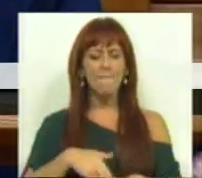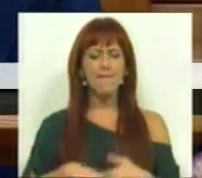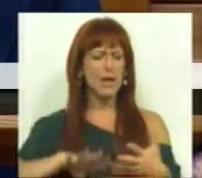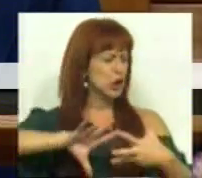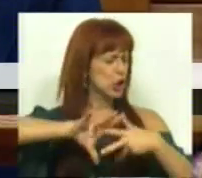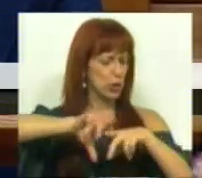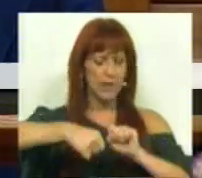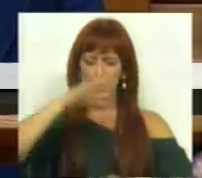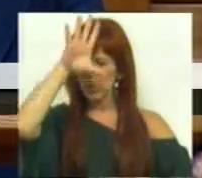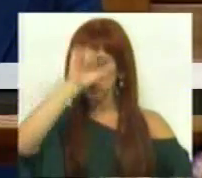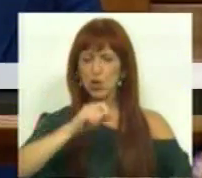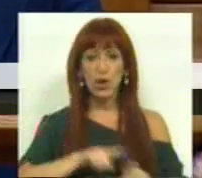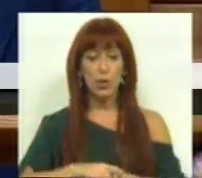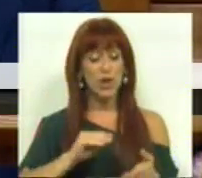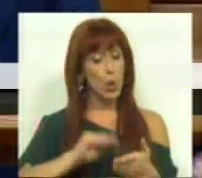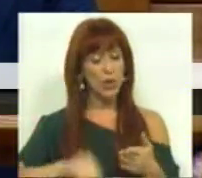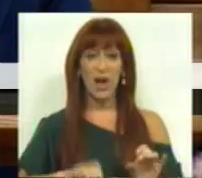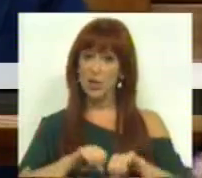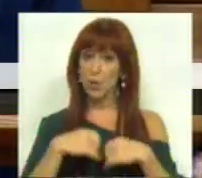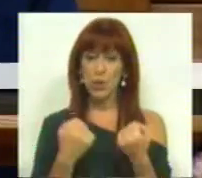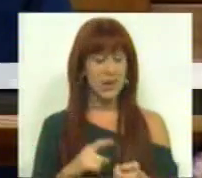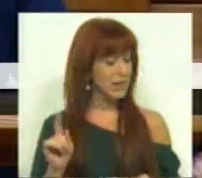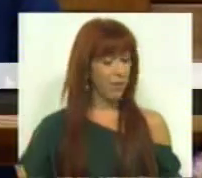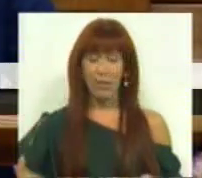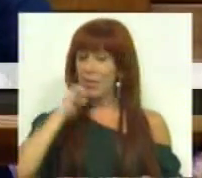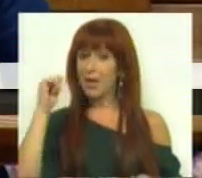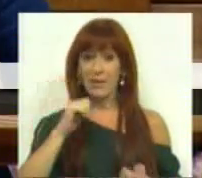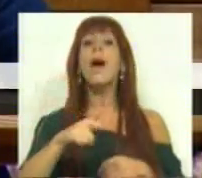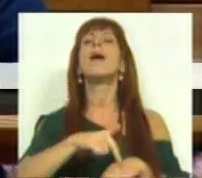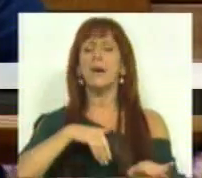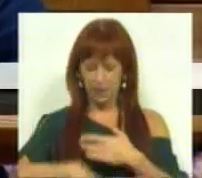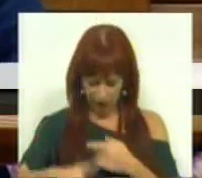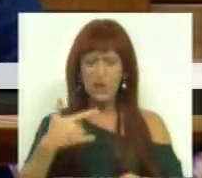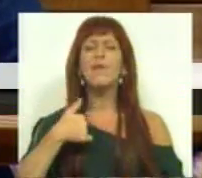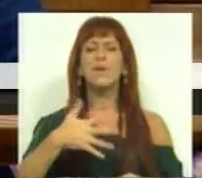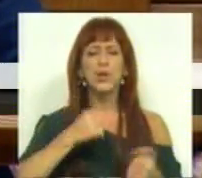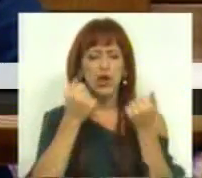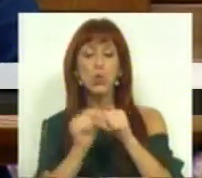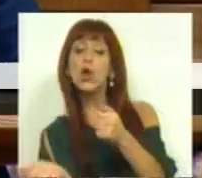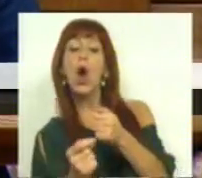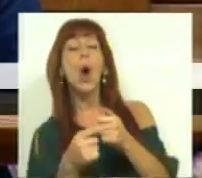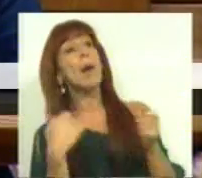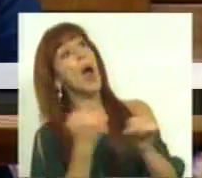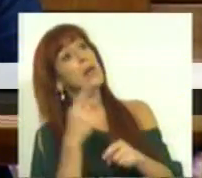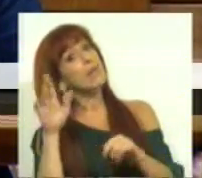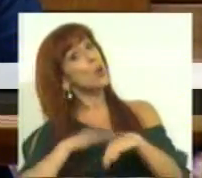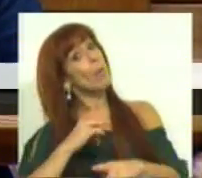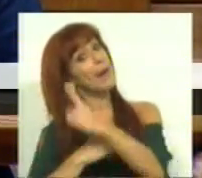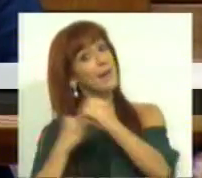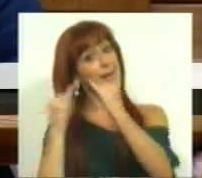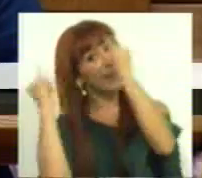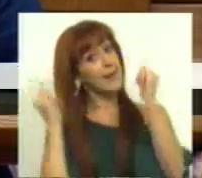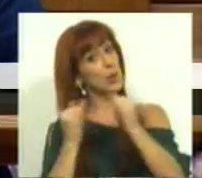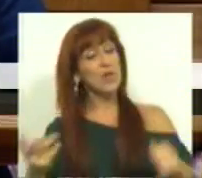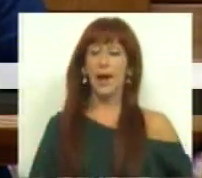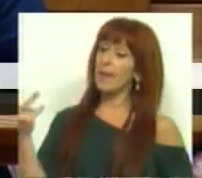a destruição do Estado e do contrato social que sempre quis fazer, escondendo-se atrás das entidades internacionais.